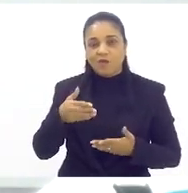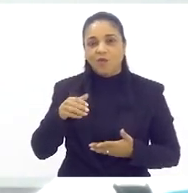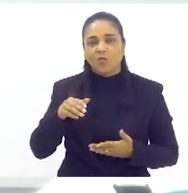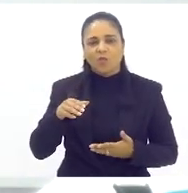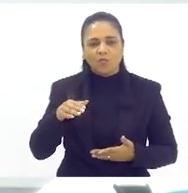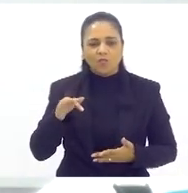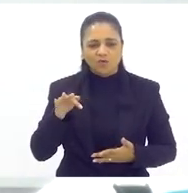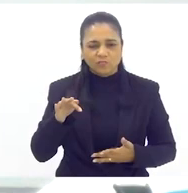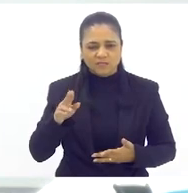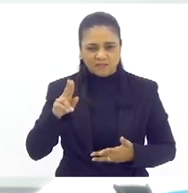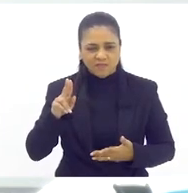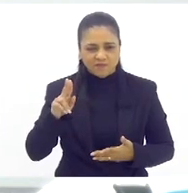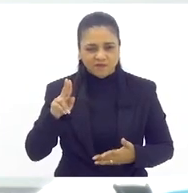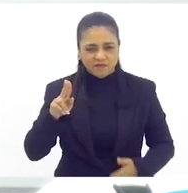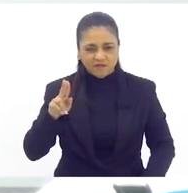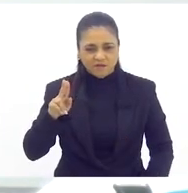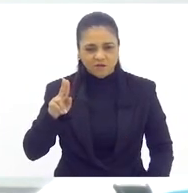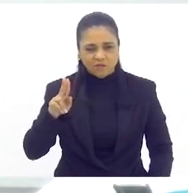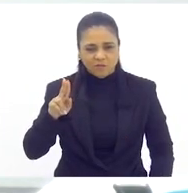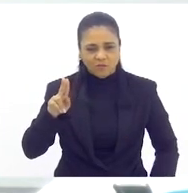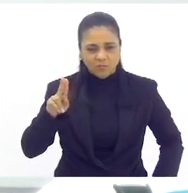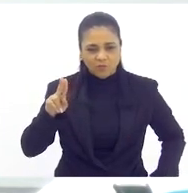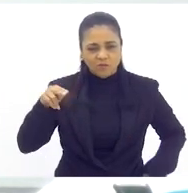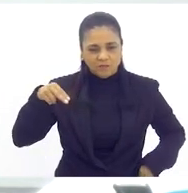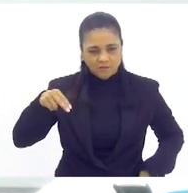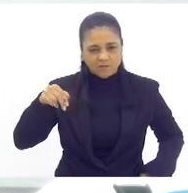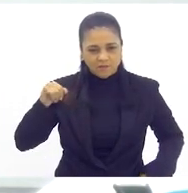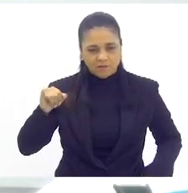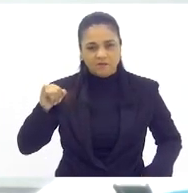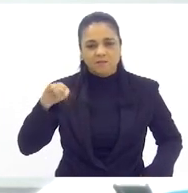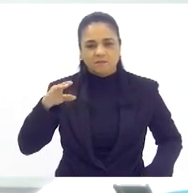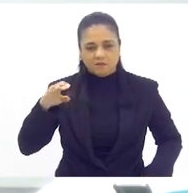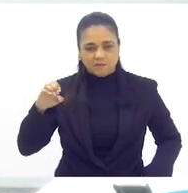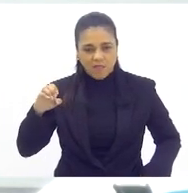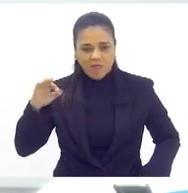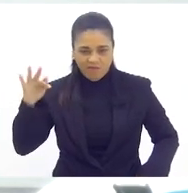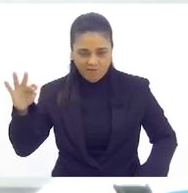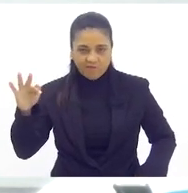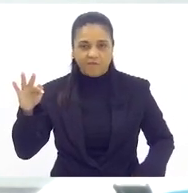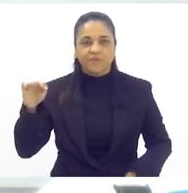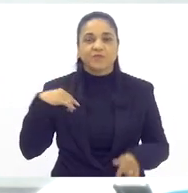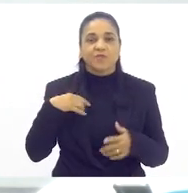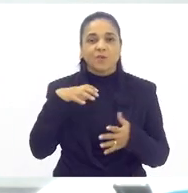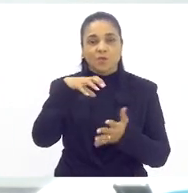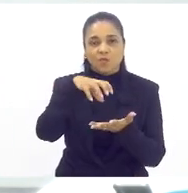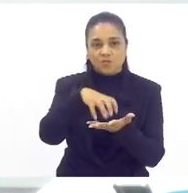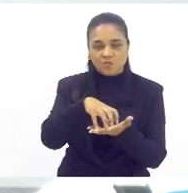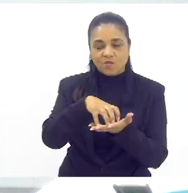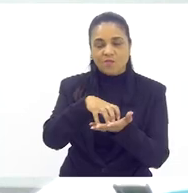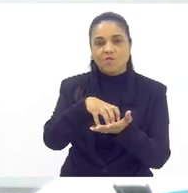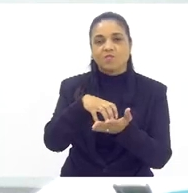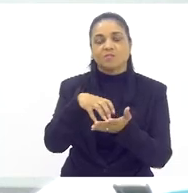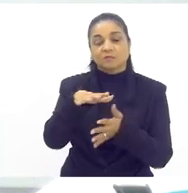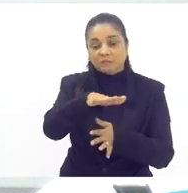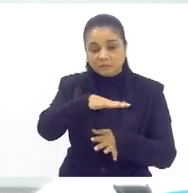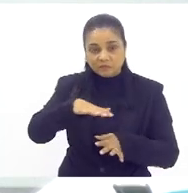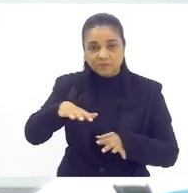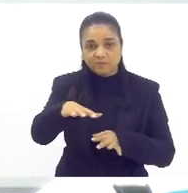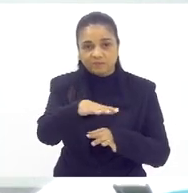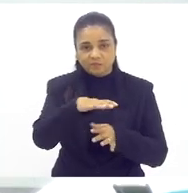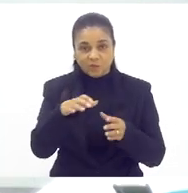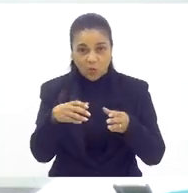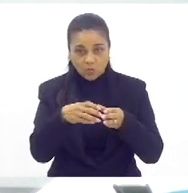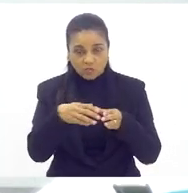corrigir A Elaine é o Conselho Regional dos técnicos ele